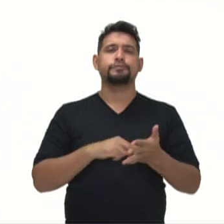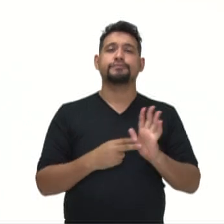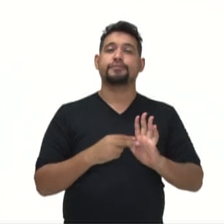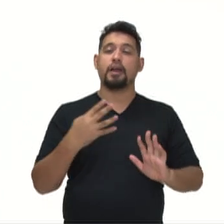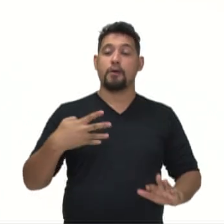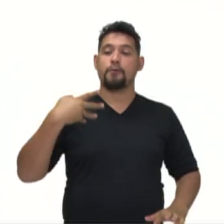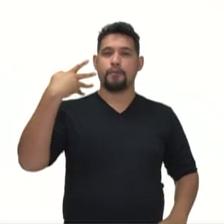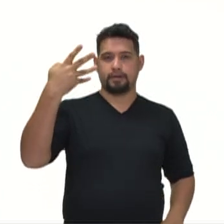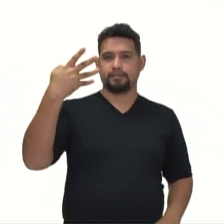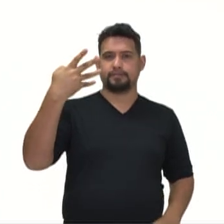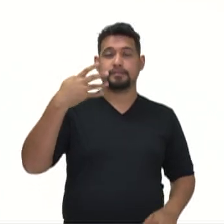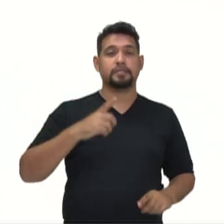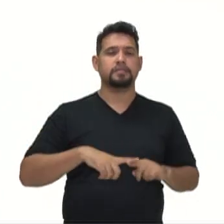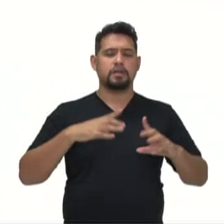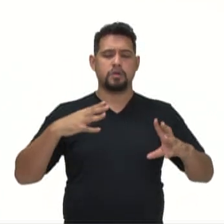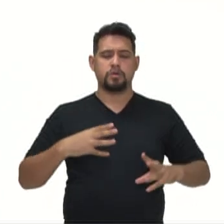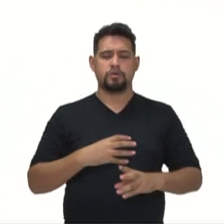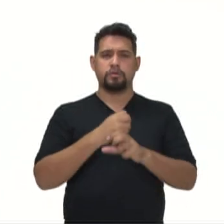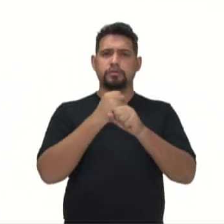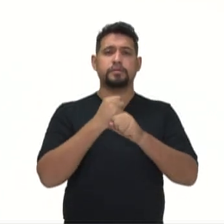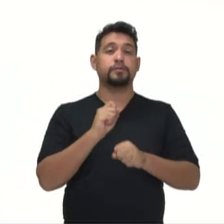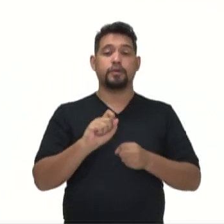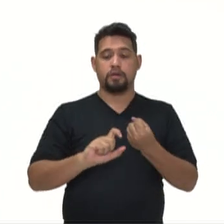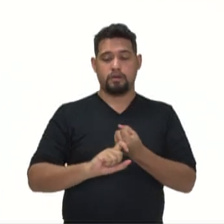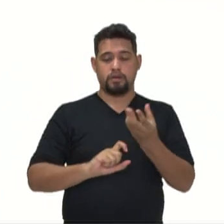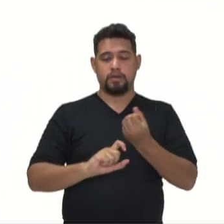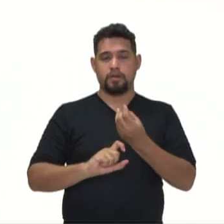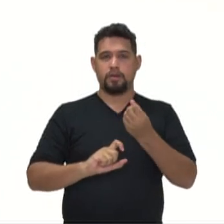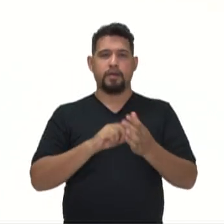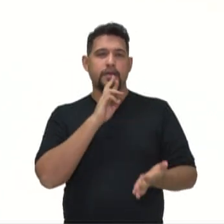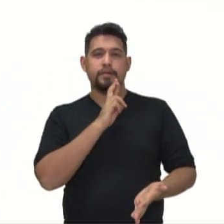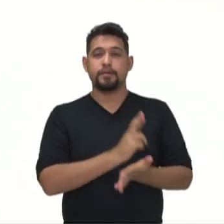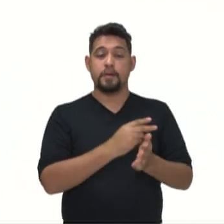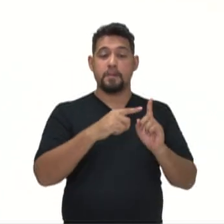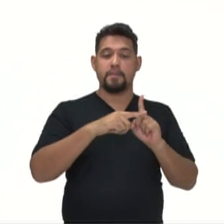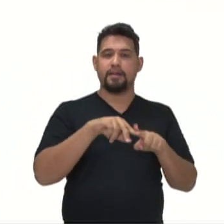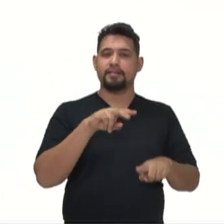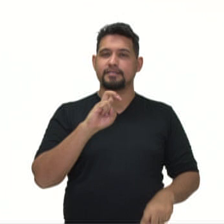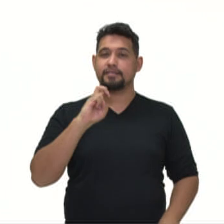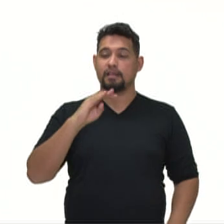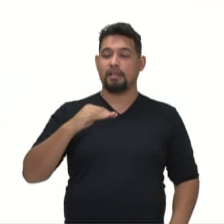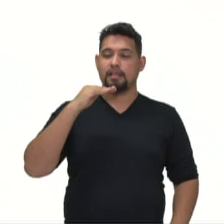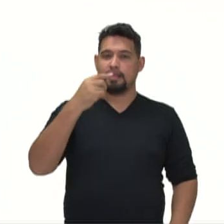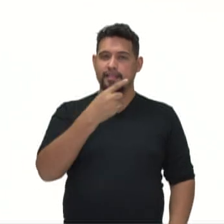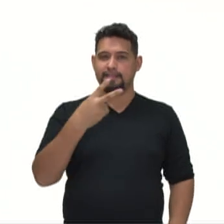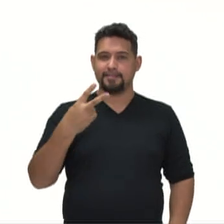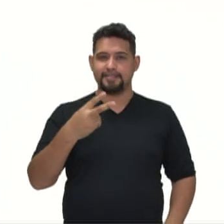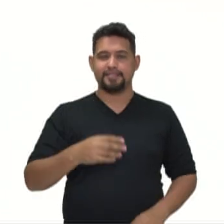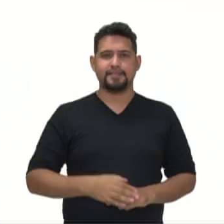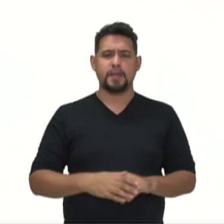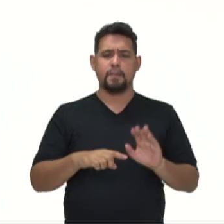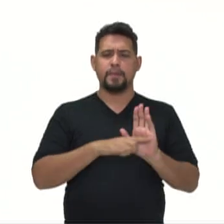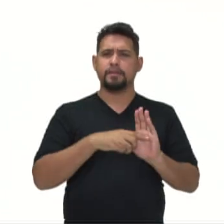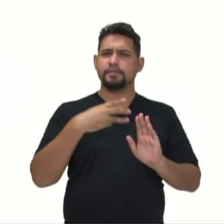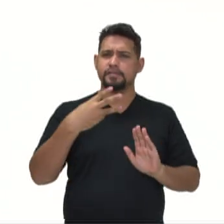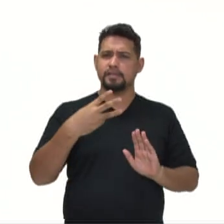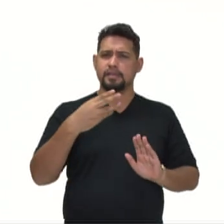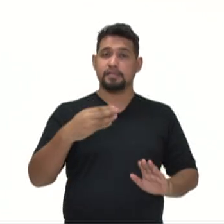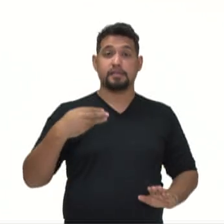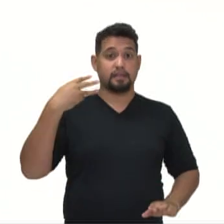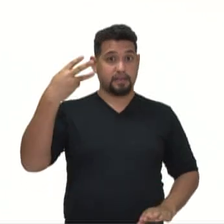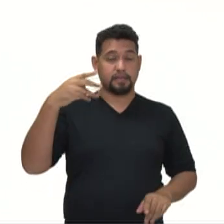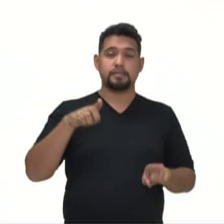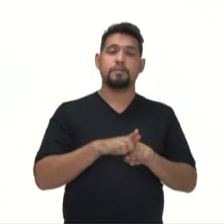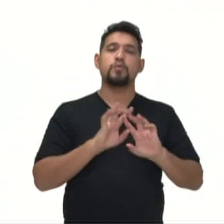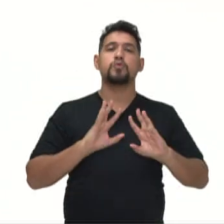à quarta. Então, eu multiplico os expoentes. Resultado, mais 5 elevado a 12. Menos 3 elevado a